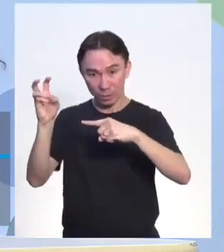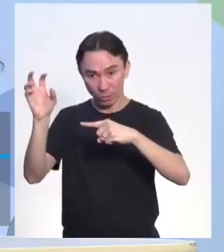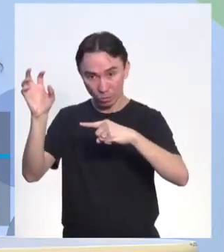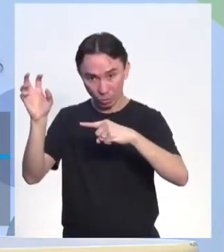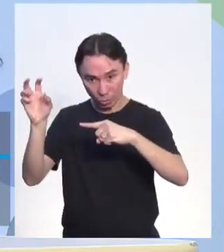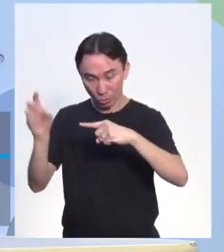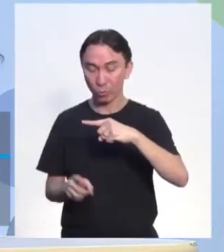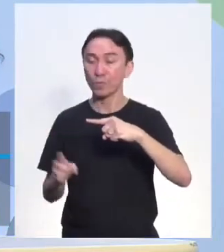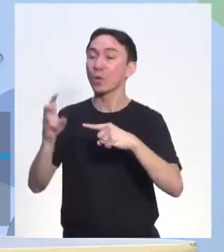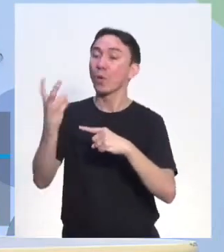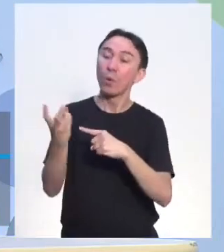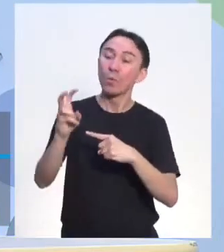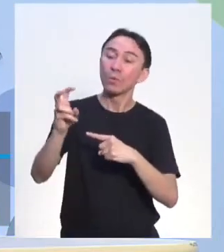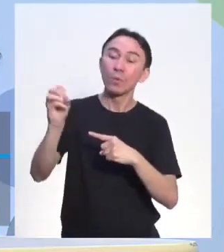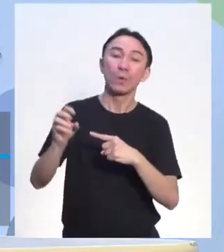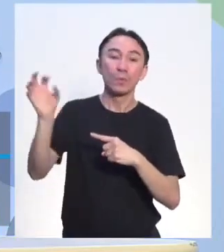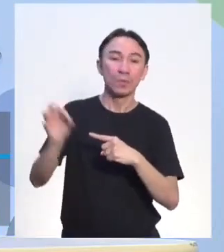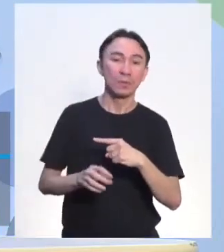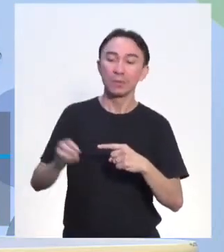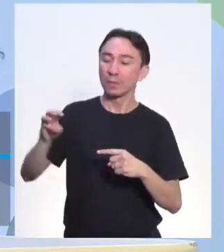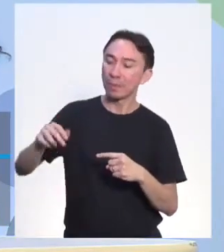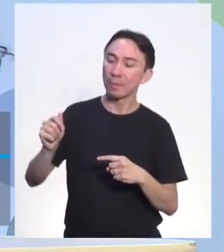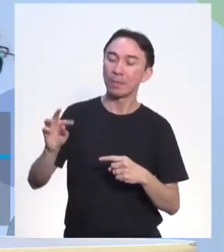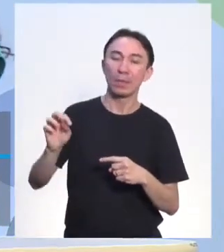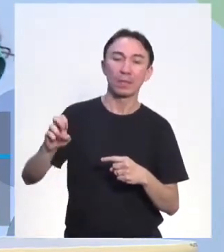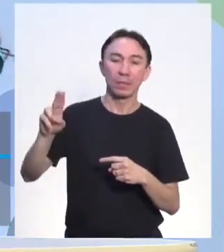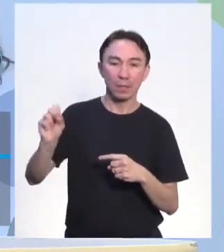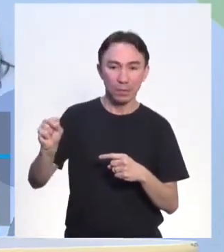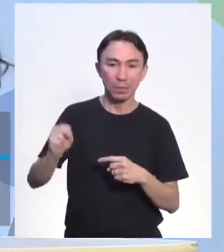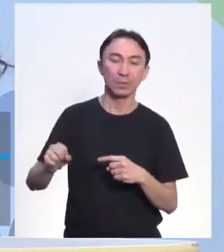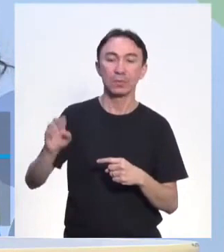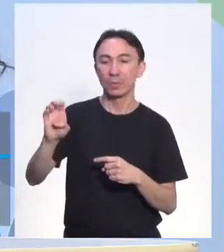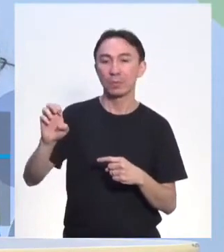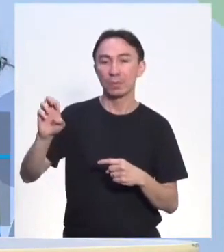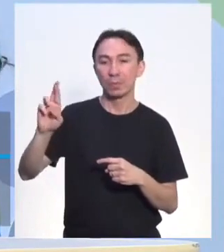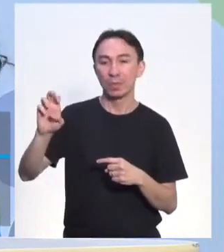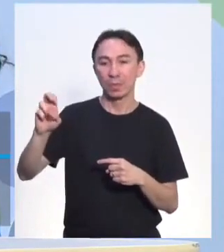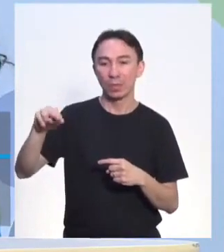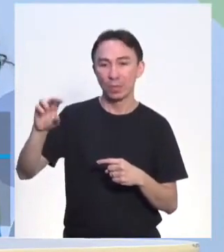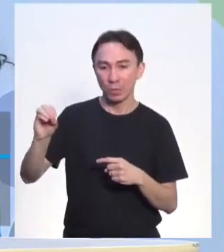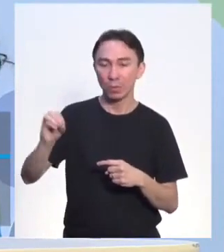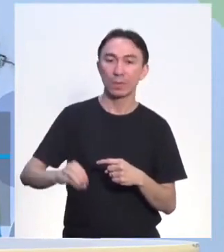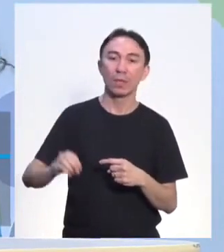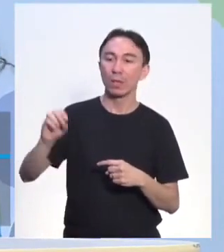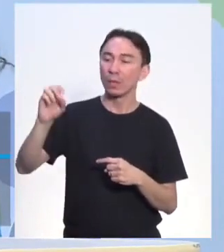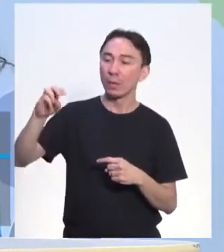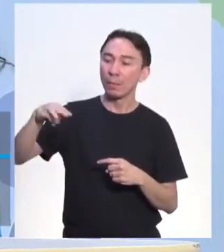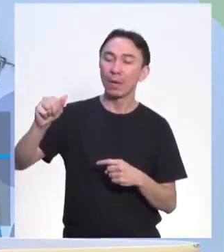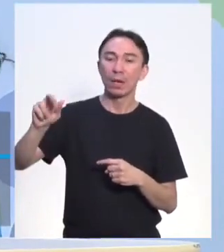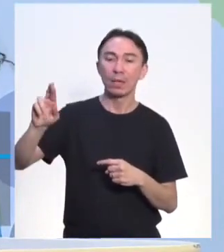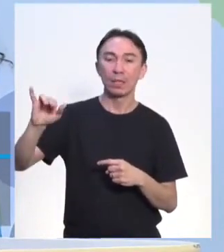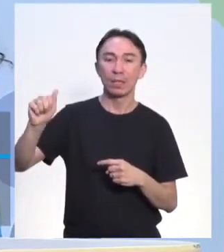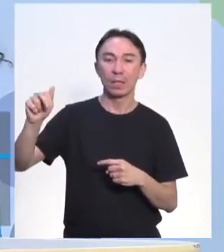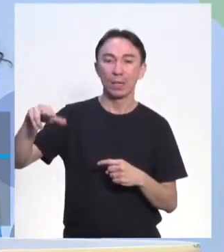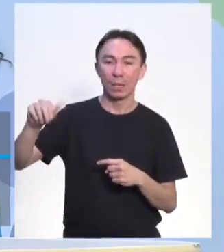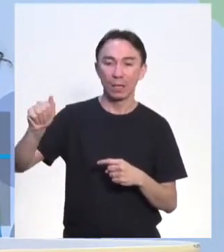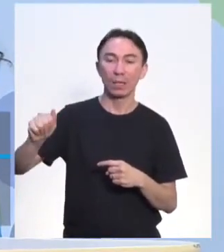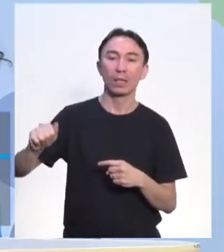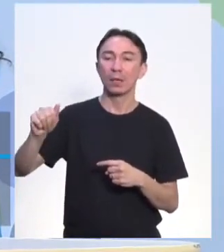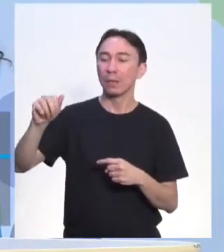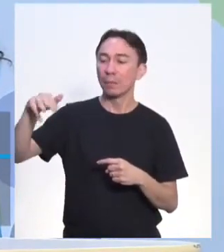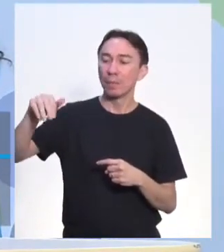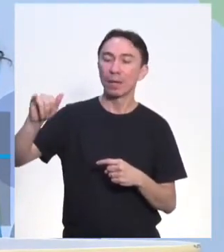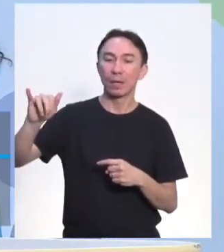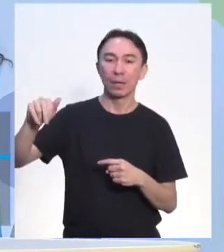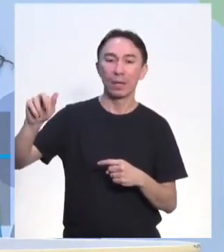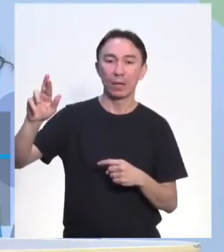o Matheus, a Yasmin, o Breno, o Vinícius, o Lucas, a Mariana, a Nayara, a Ágata,